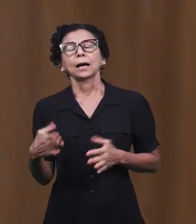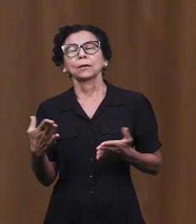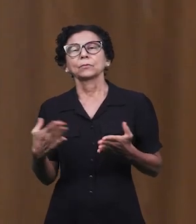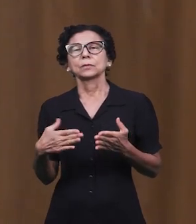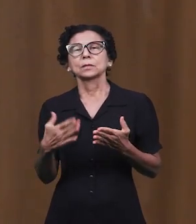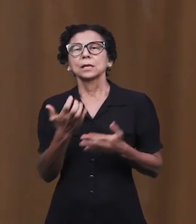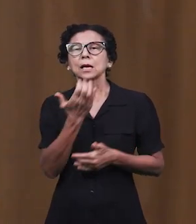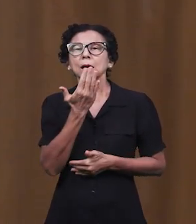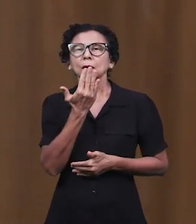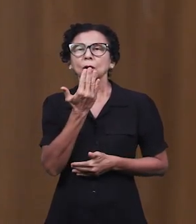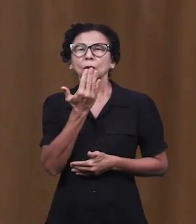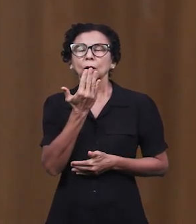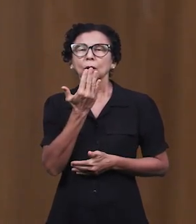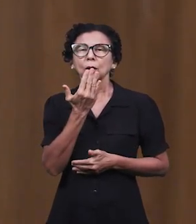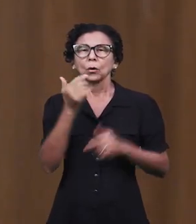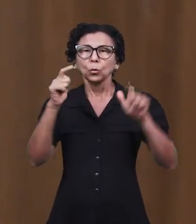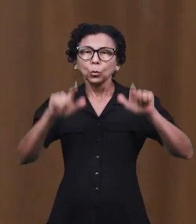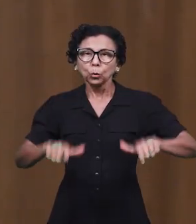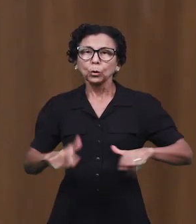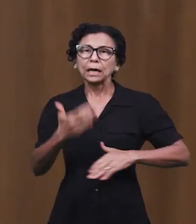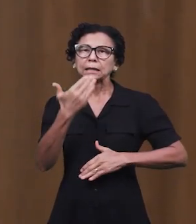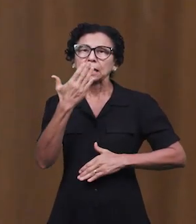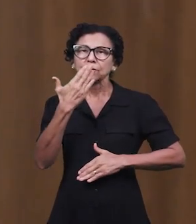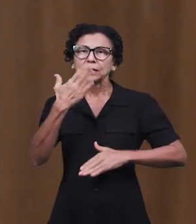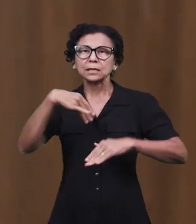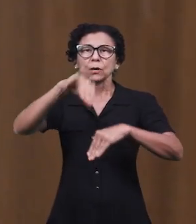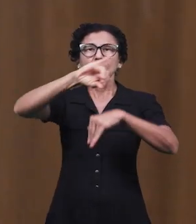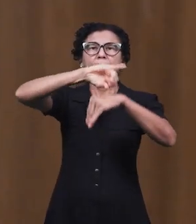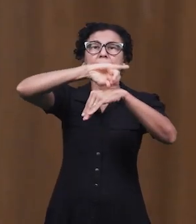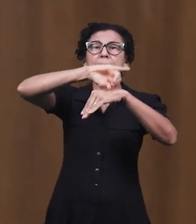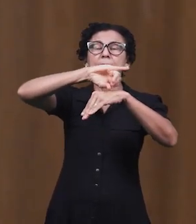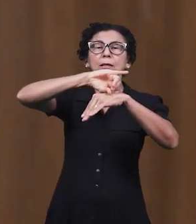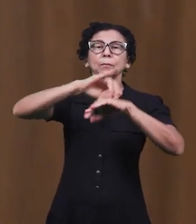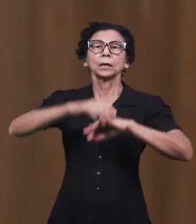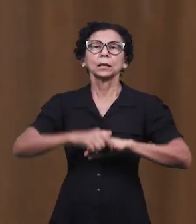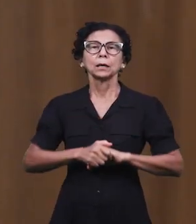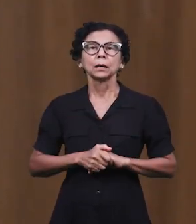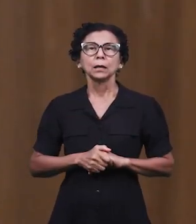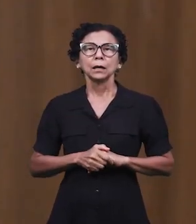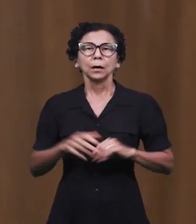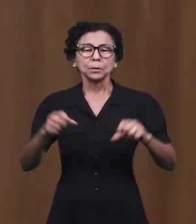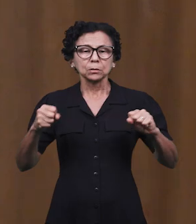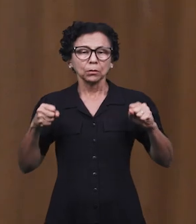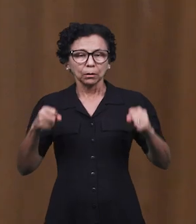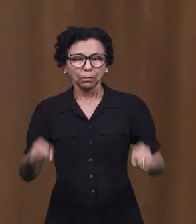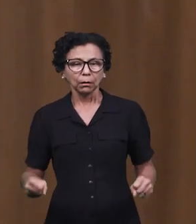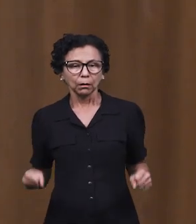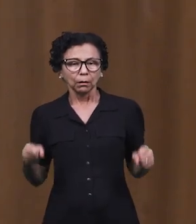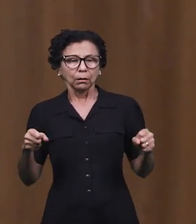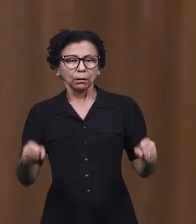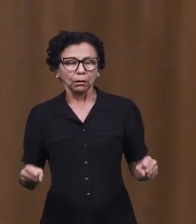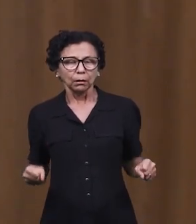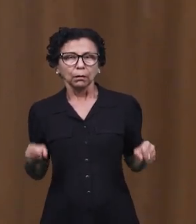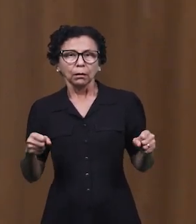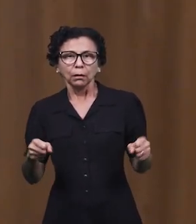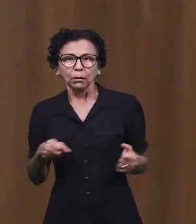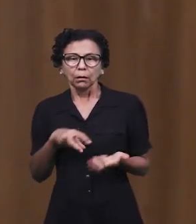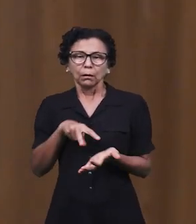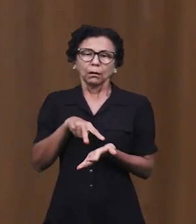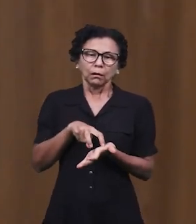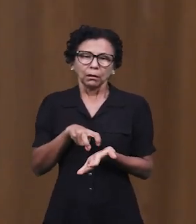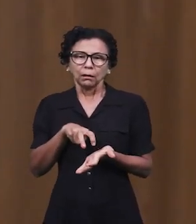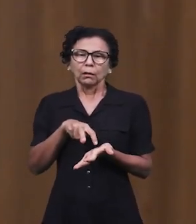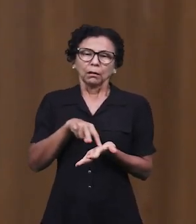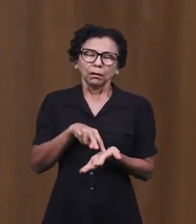nas pernas, deficiência física, a pessoa tem dificuldade. Então, isso vai surgindo até a discriminação. Porque a pessoa vai subir a escada com dificuldade, o colega vai